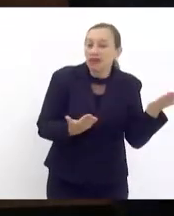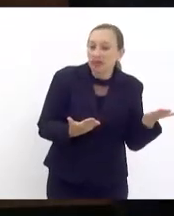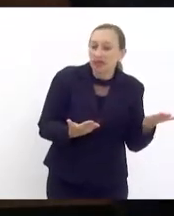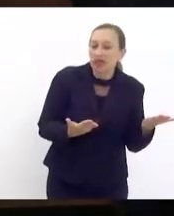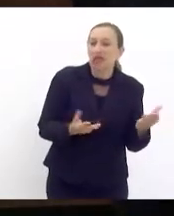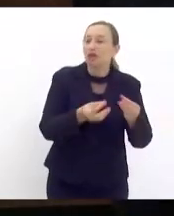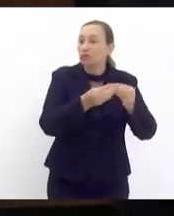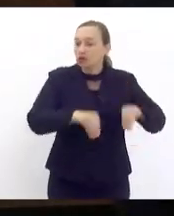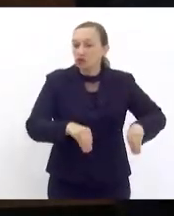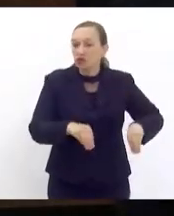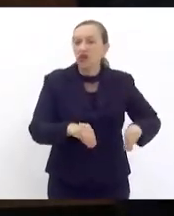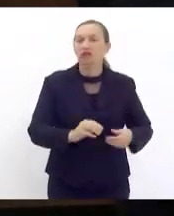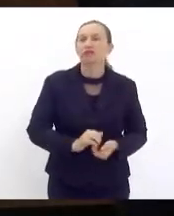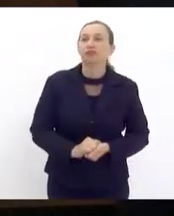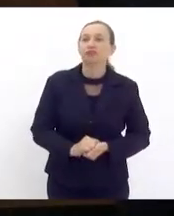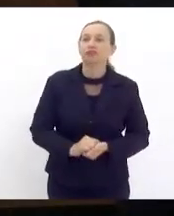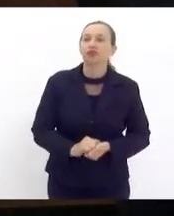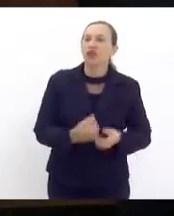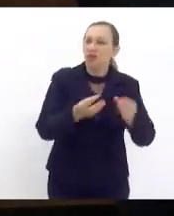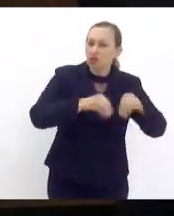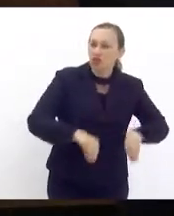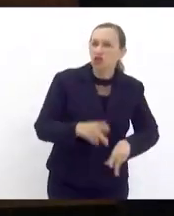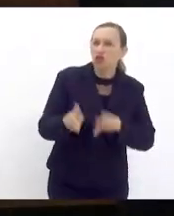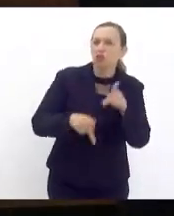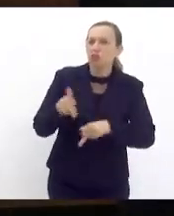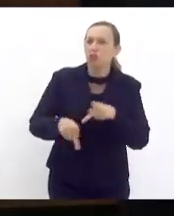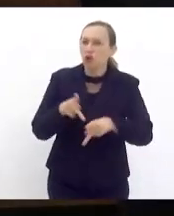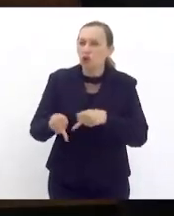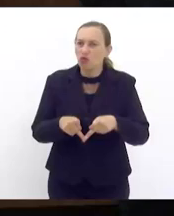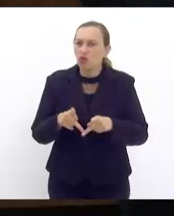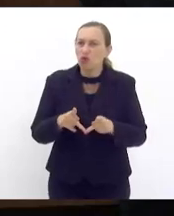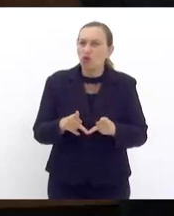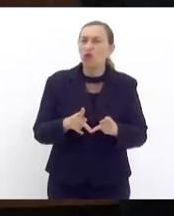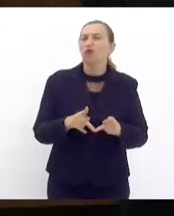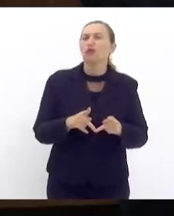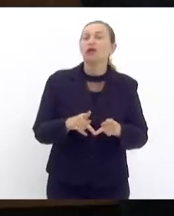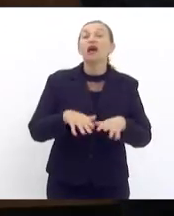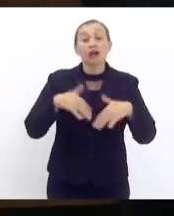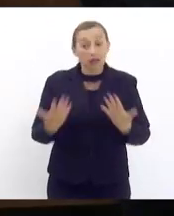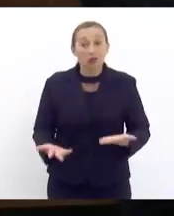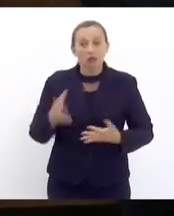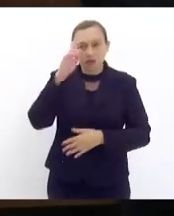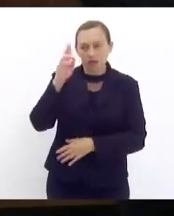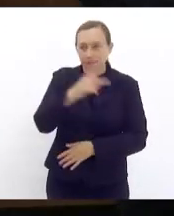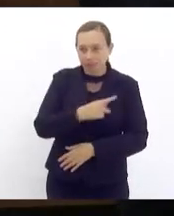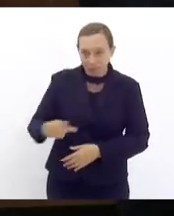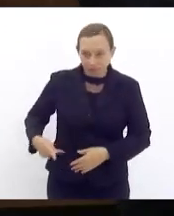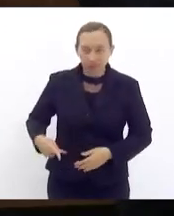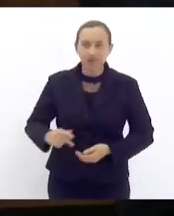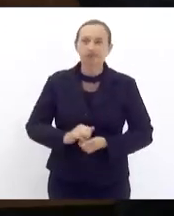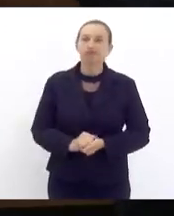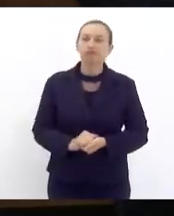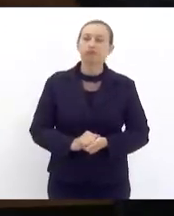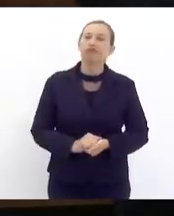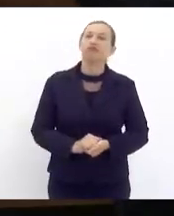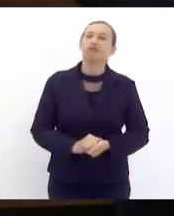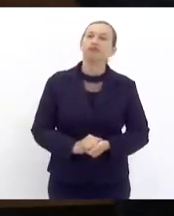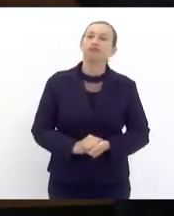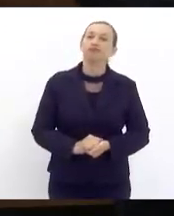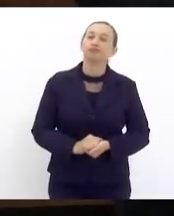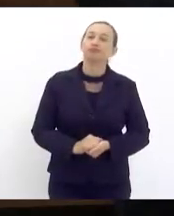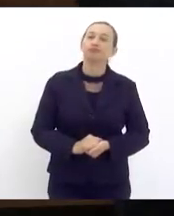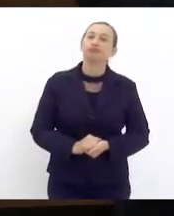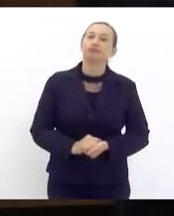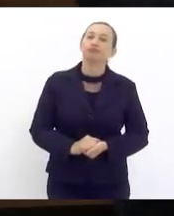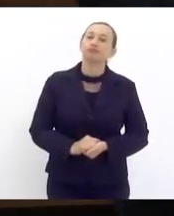vem lesão do Estado lesão do Povo mexendo no bolso do Trabalhador então Presidente fica aqui